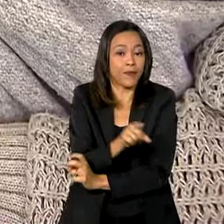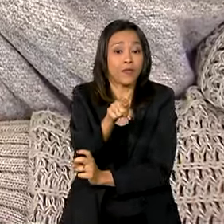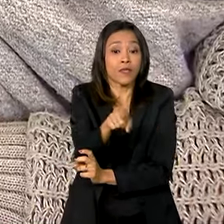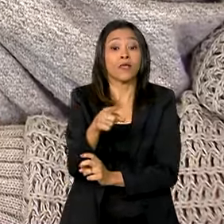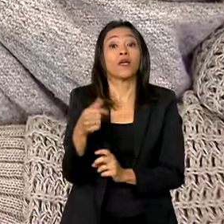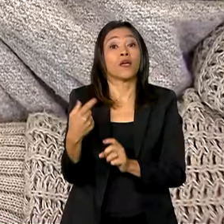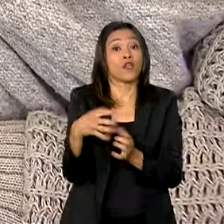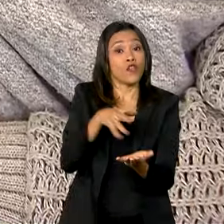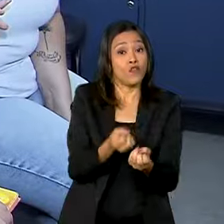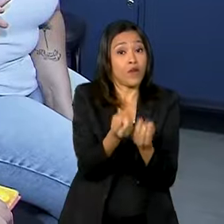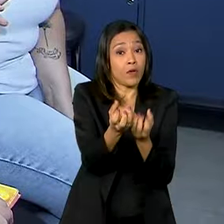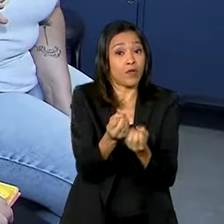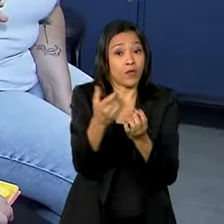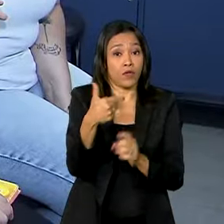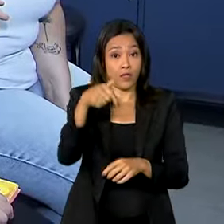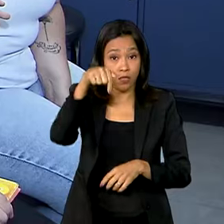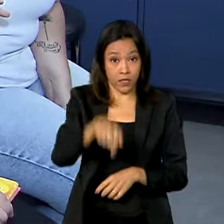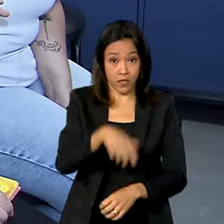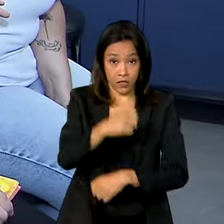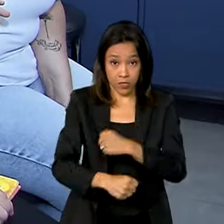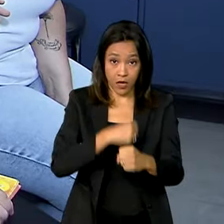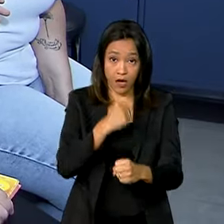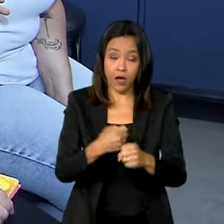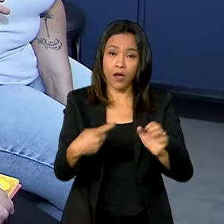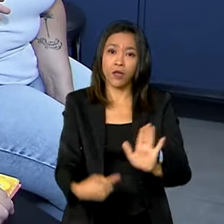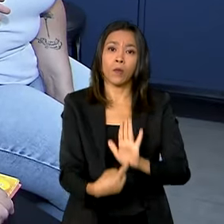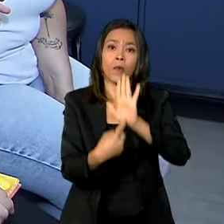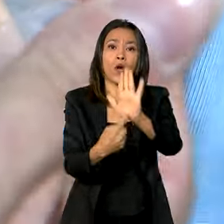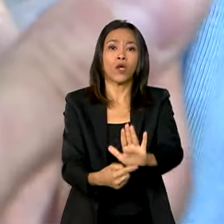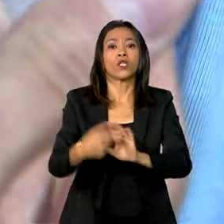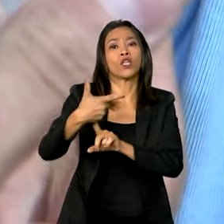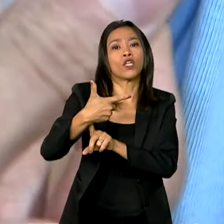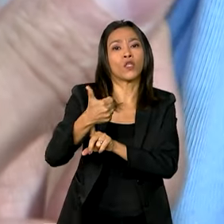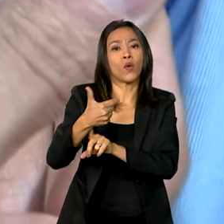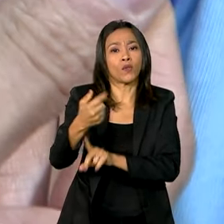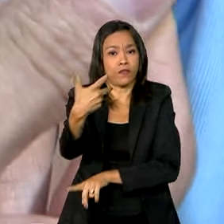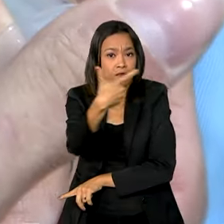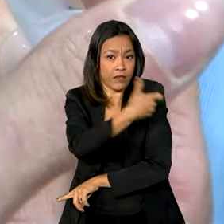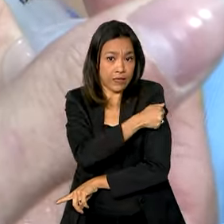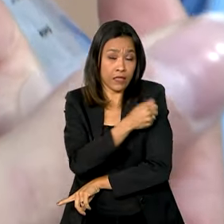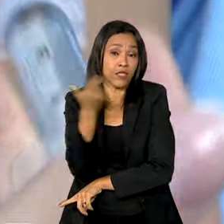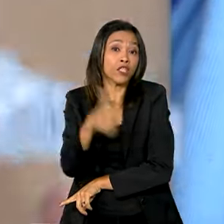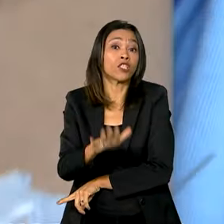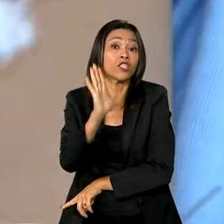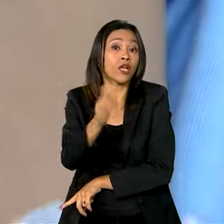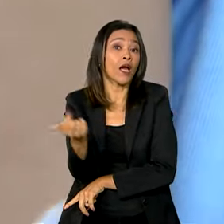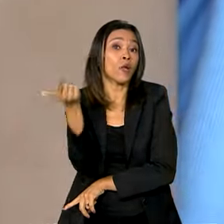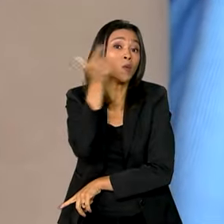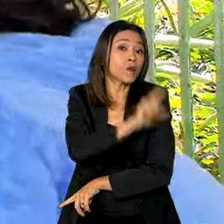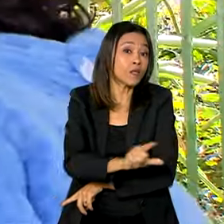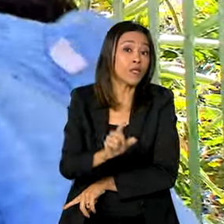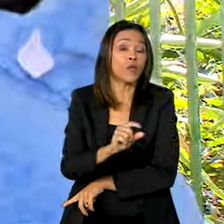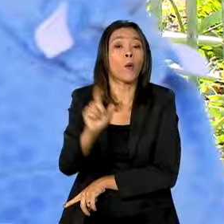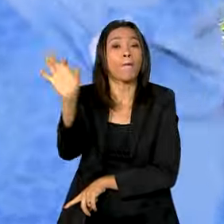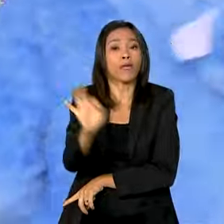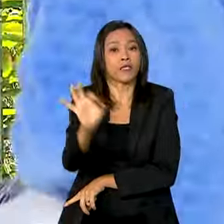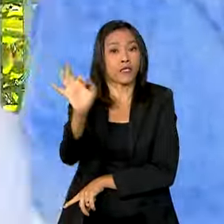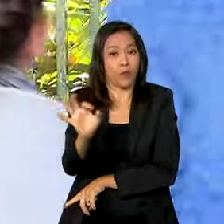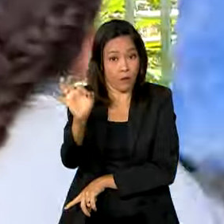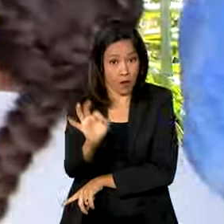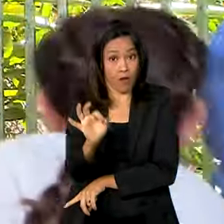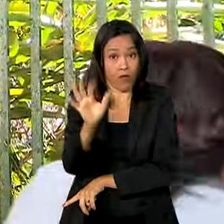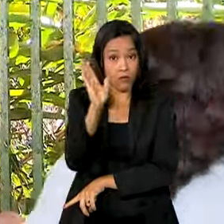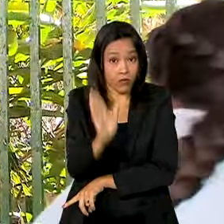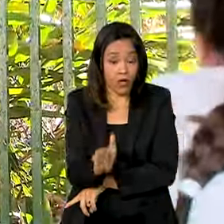preliminares de 2024 mostram que 12 delas já ultrapassaram os percentuais do ano passado. Além